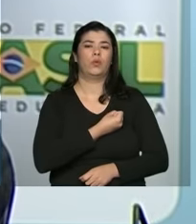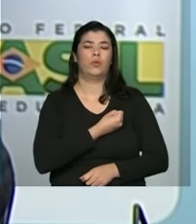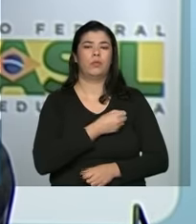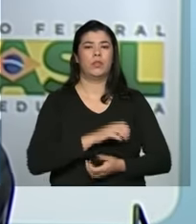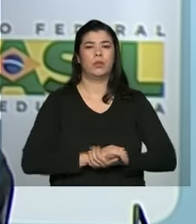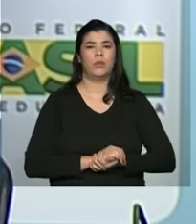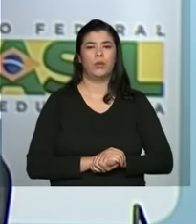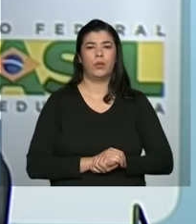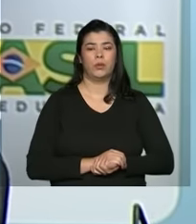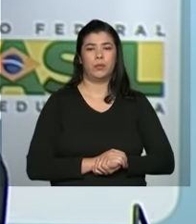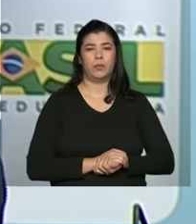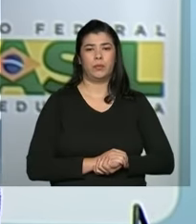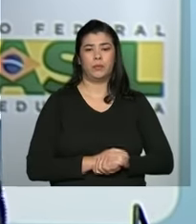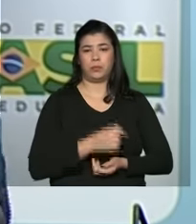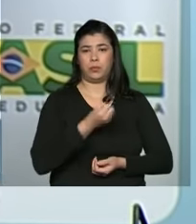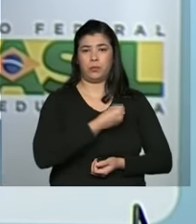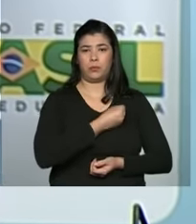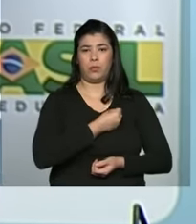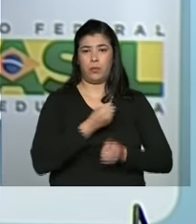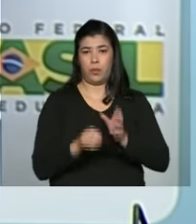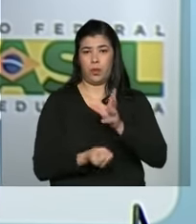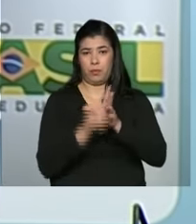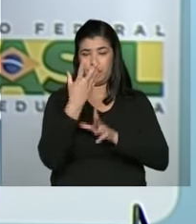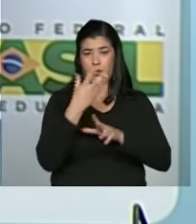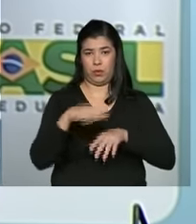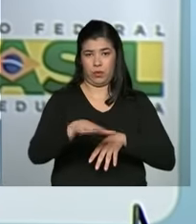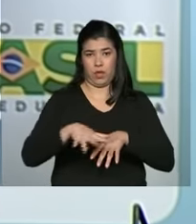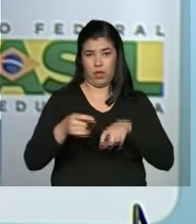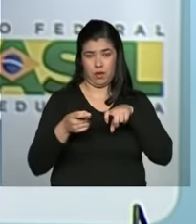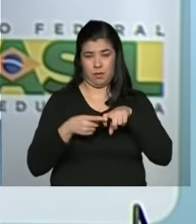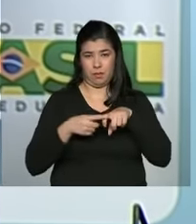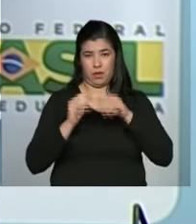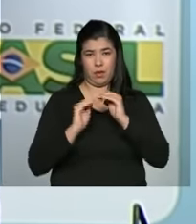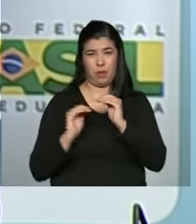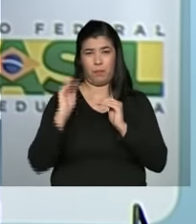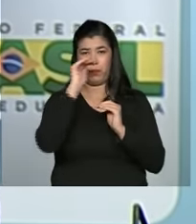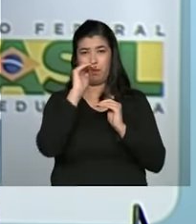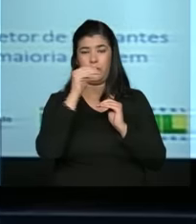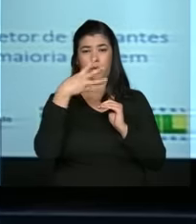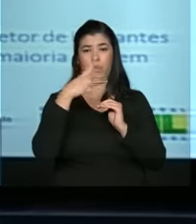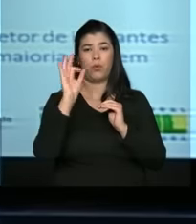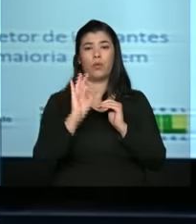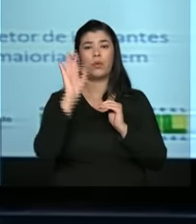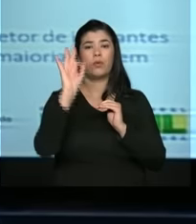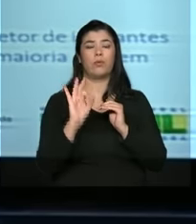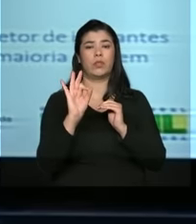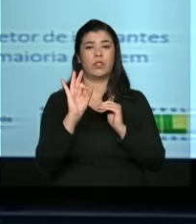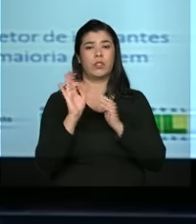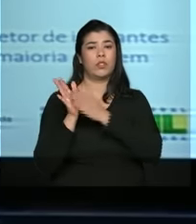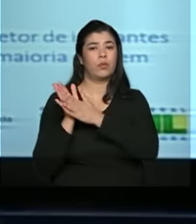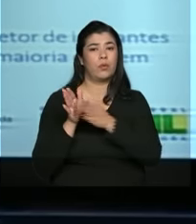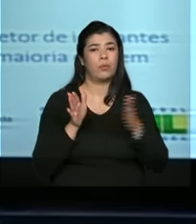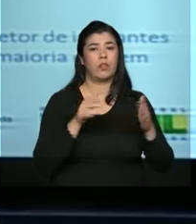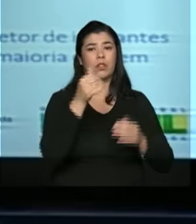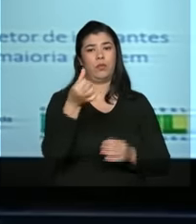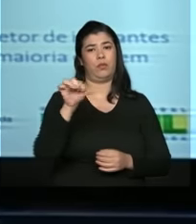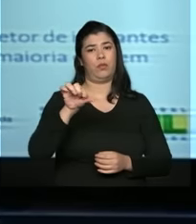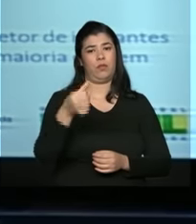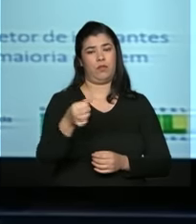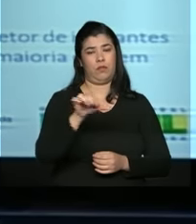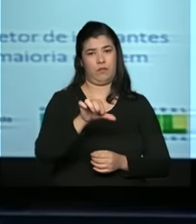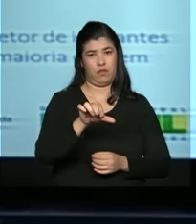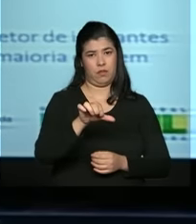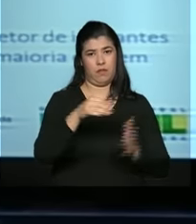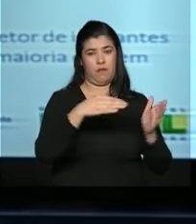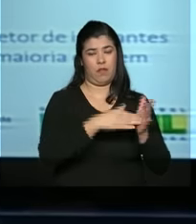microfone ele aumentou eh na faixa de 44% de 1999